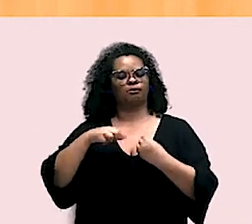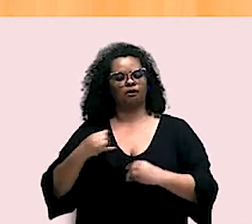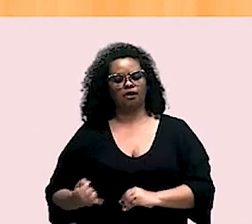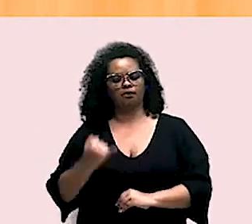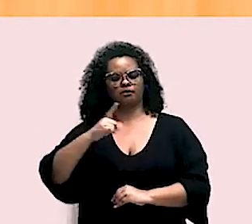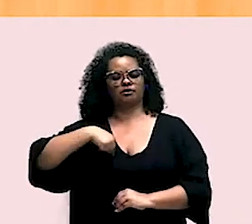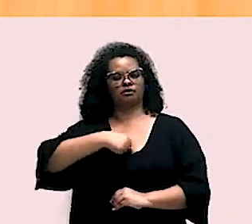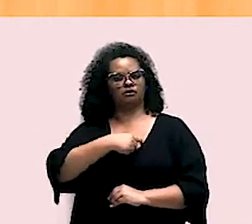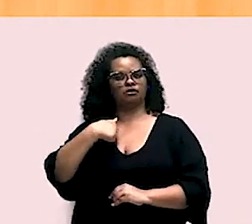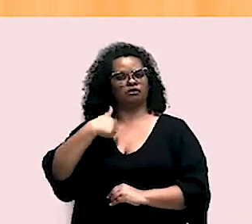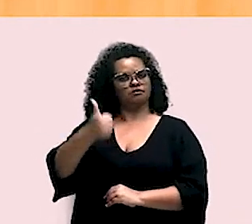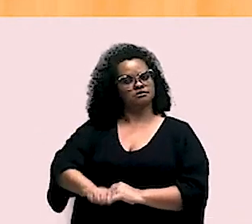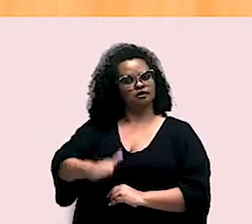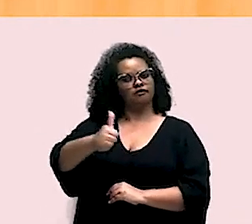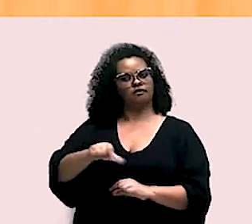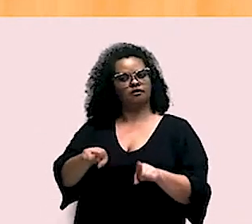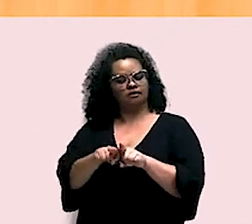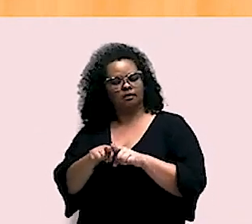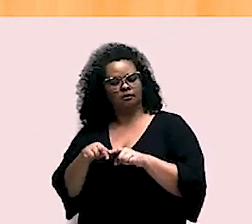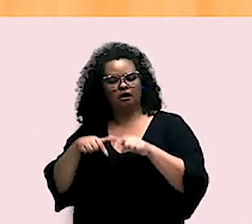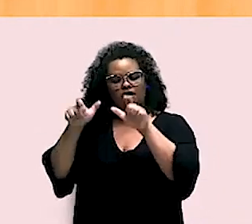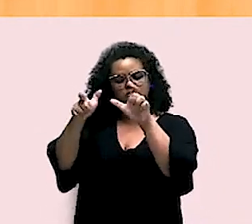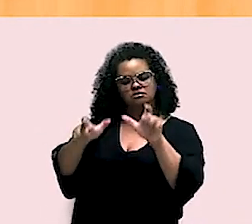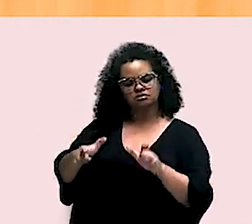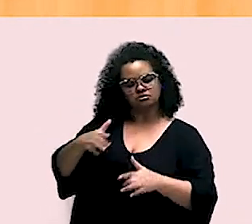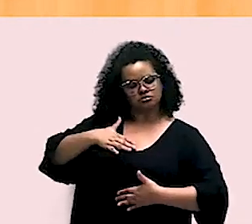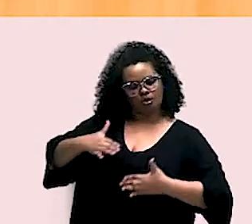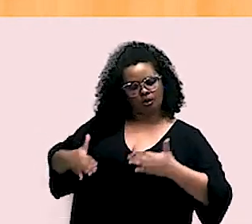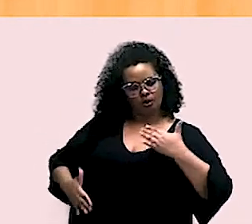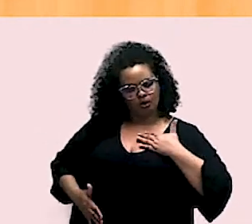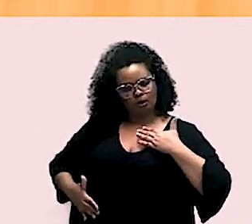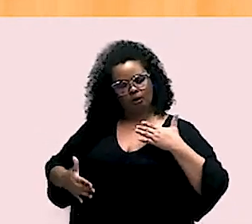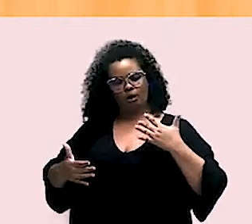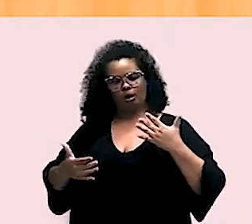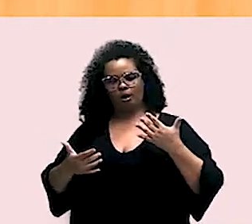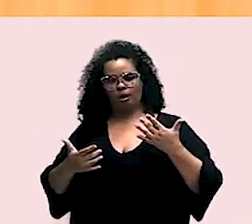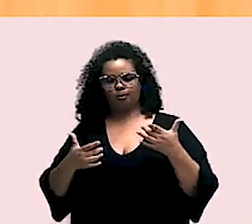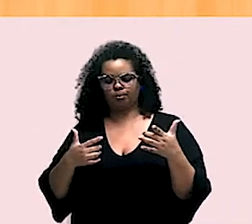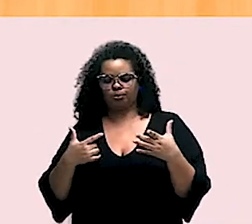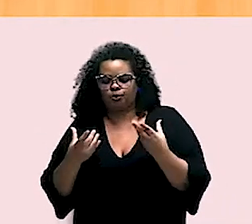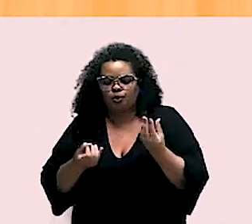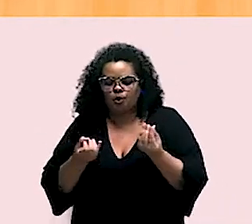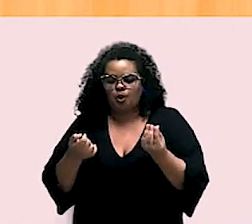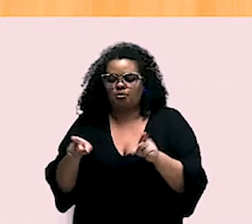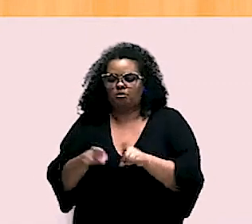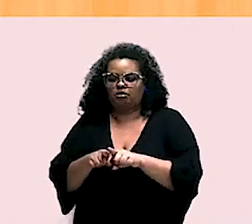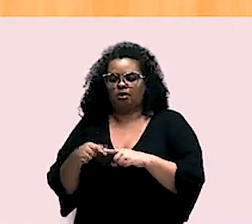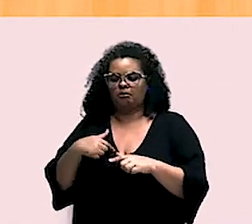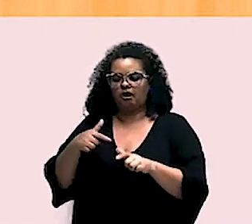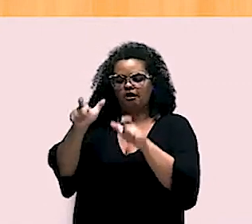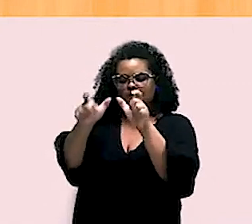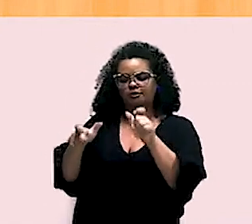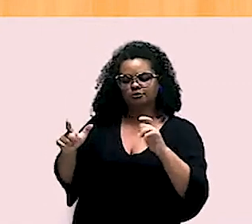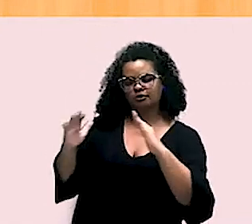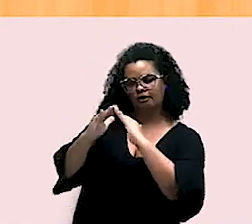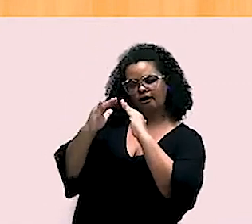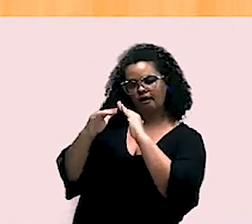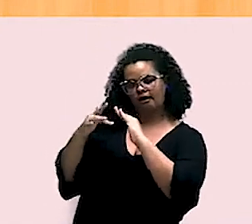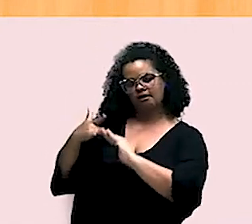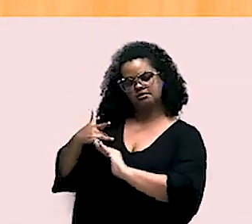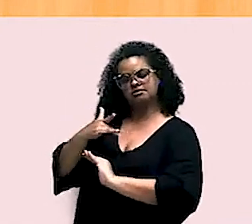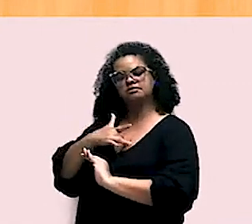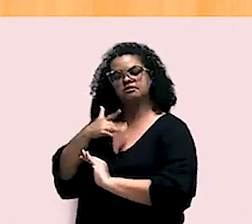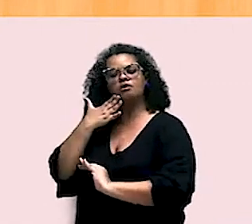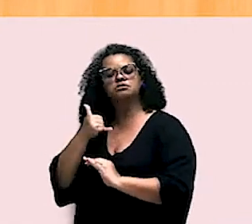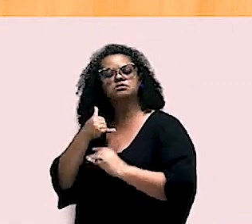gente avalie como está a condição da estrutura física, as condições físicas da prestação do atendimento, mas a gente também decidiu aprofundar